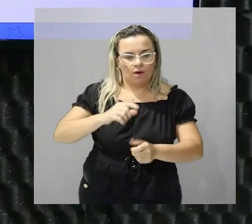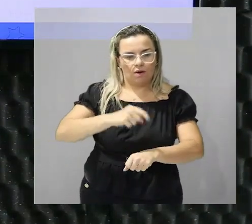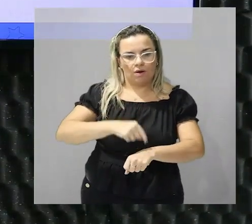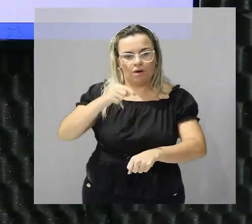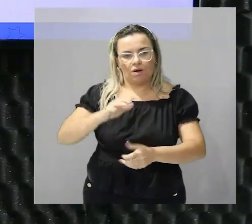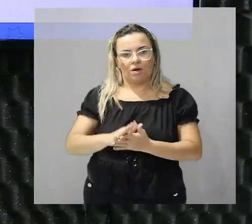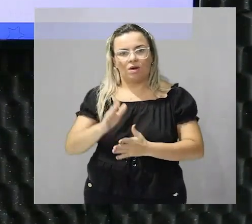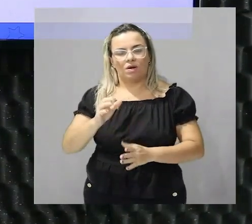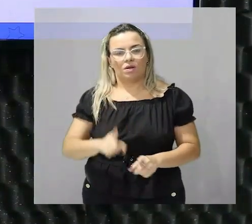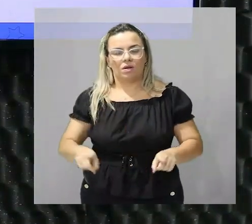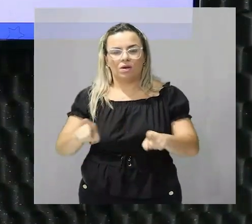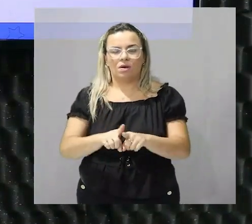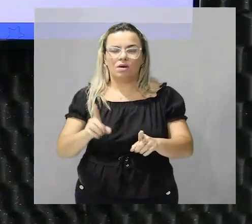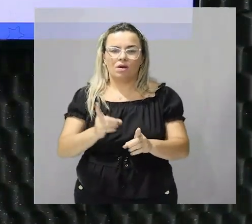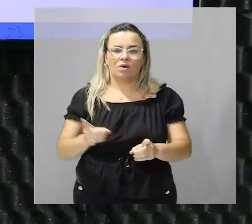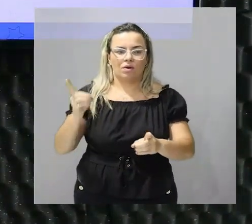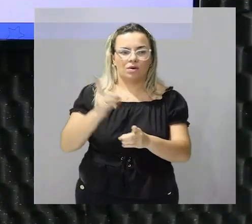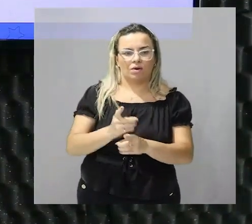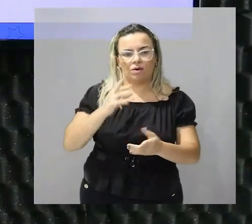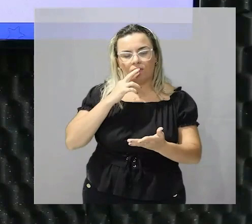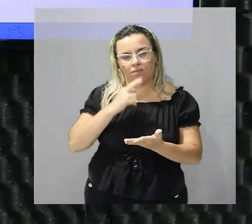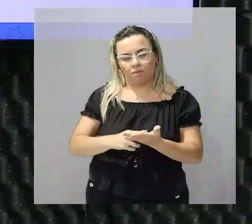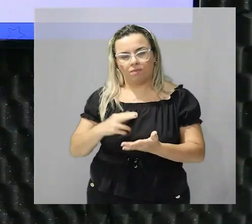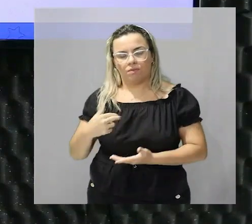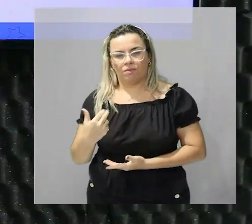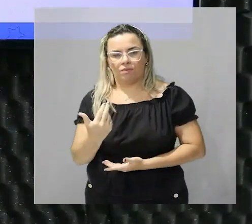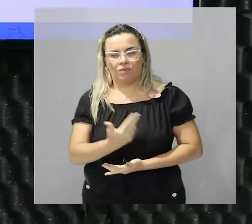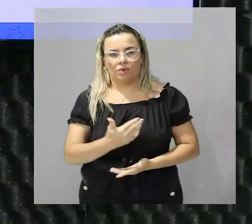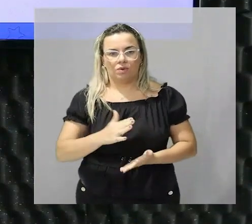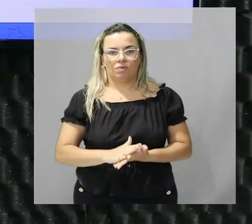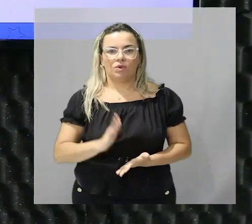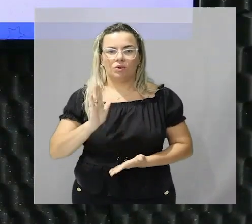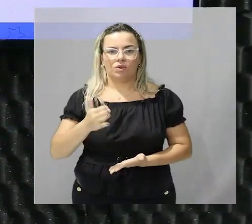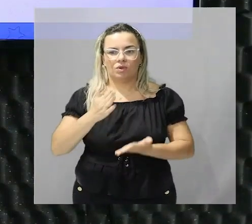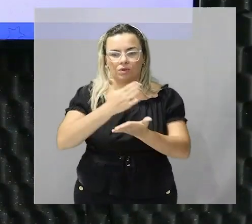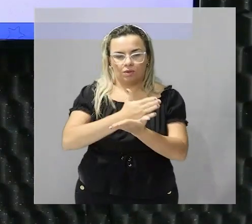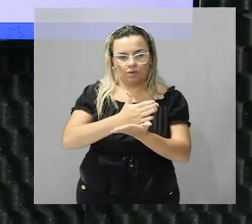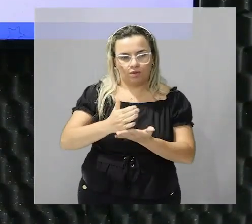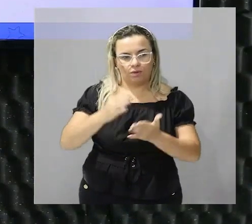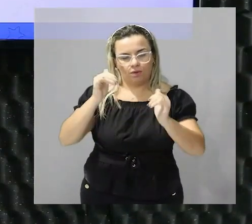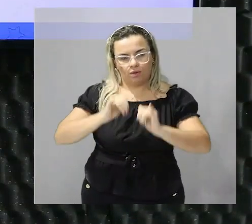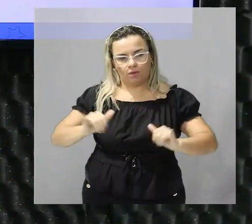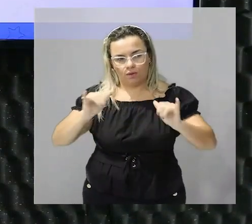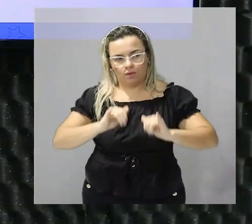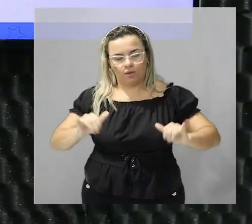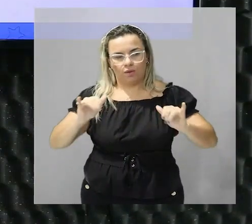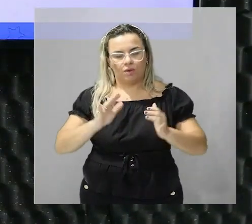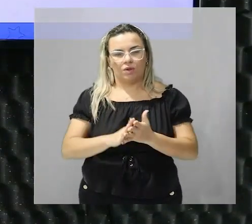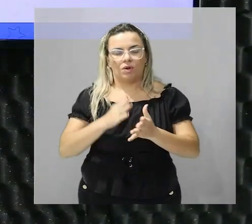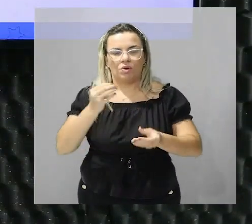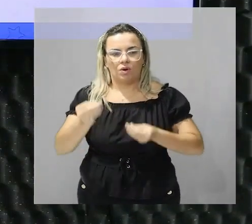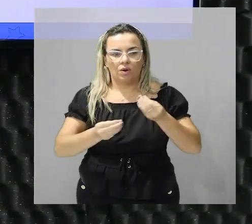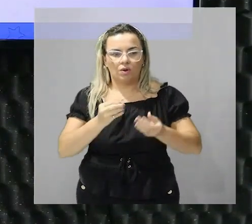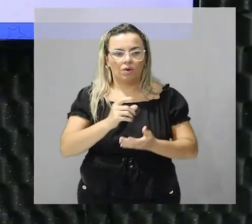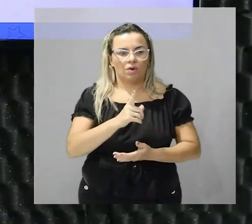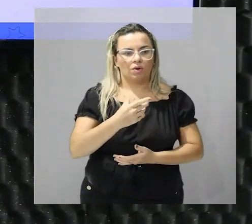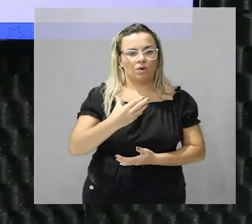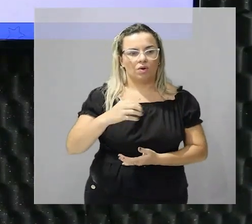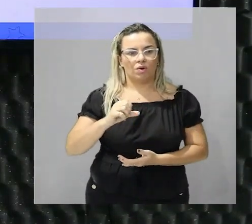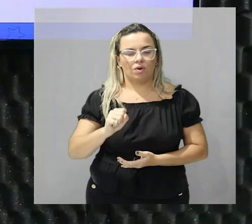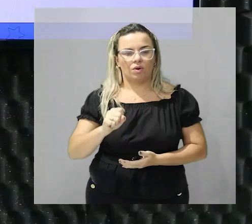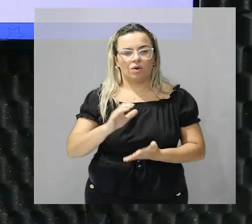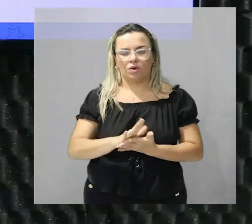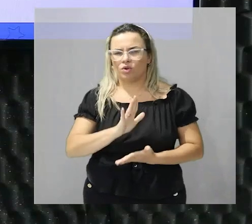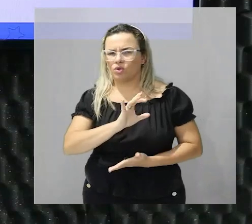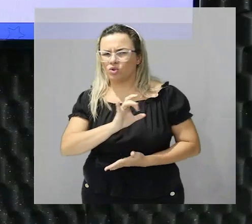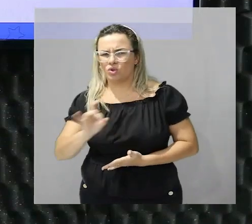tem duas opções. Nós, né, já começamos trazendo a informação que, como ele, o Lucas, só